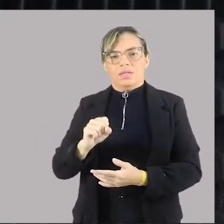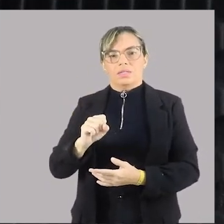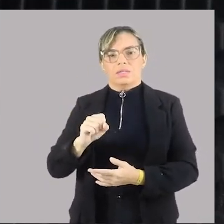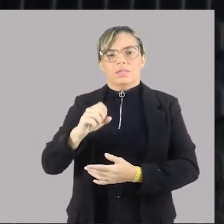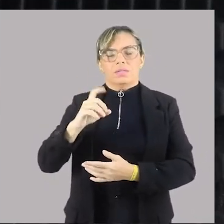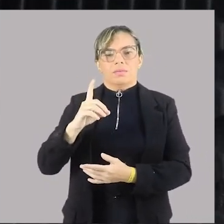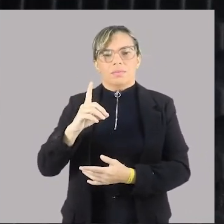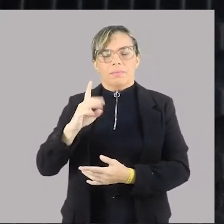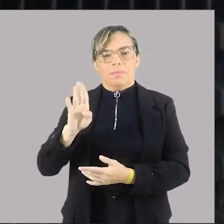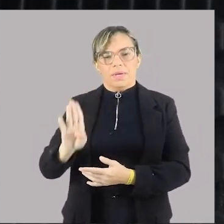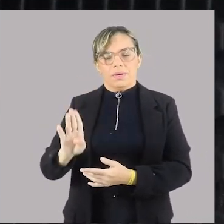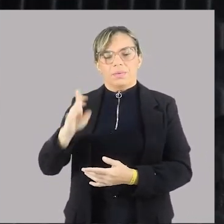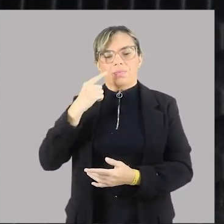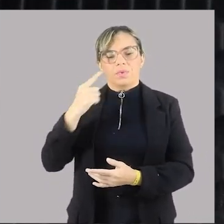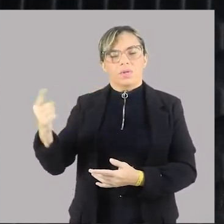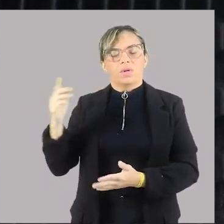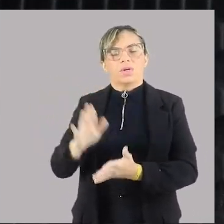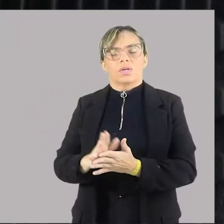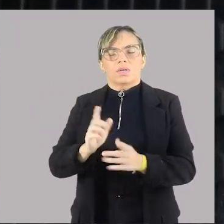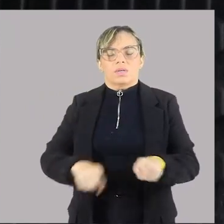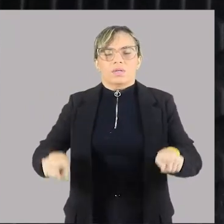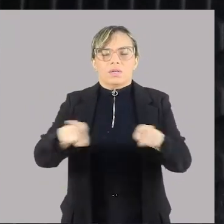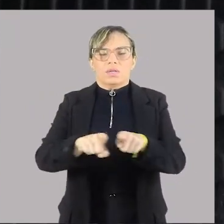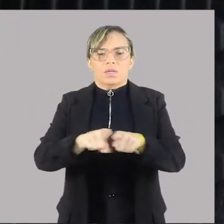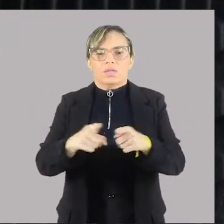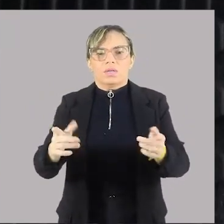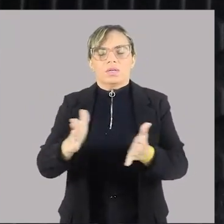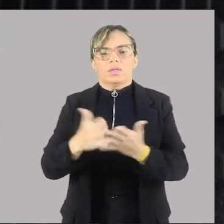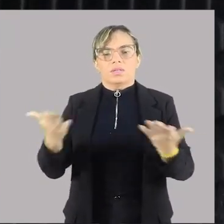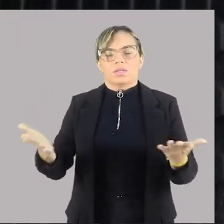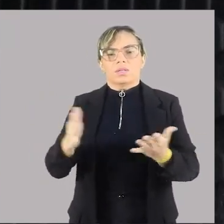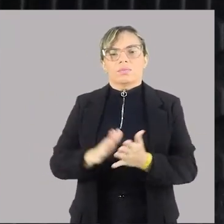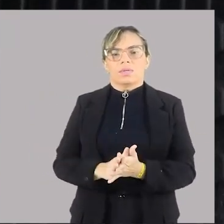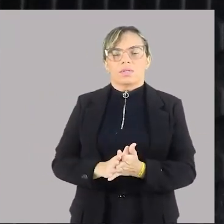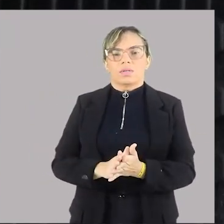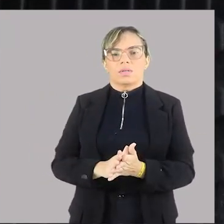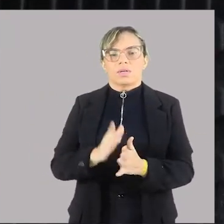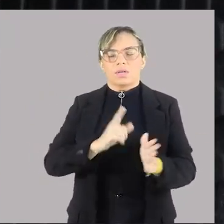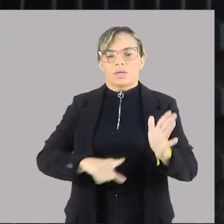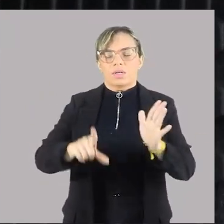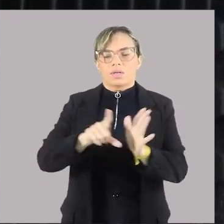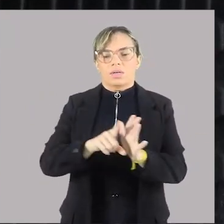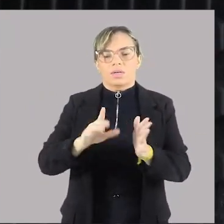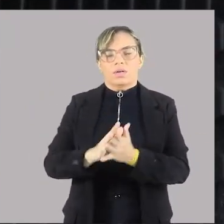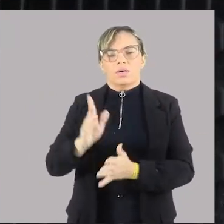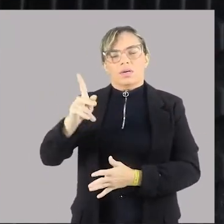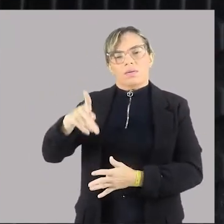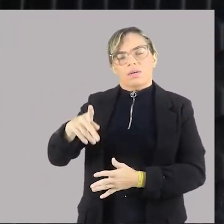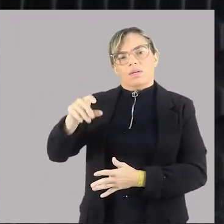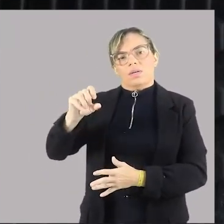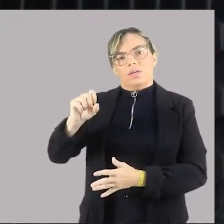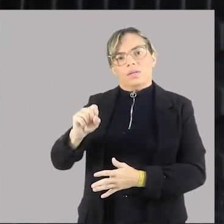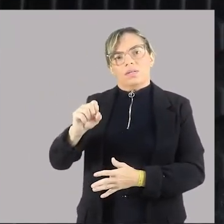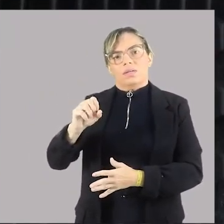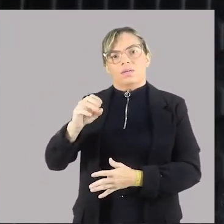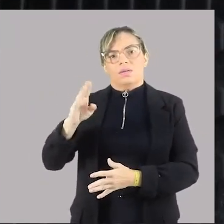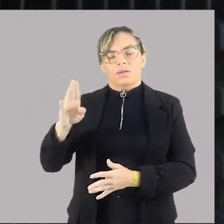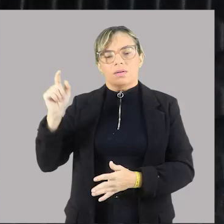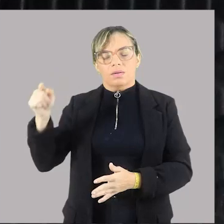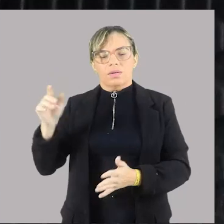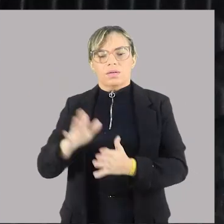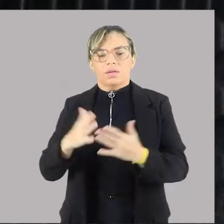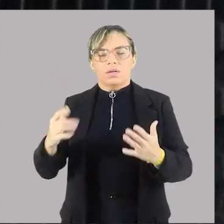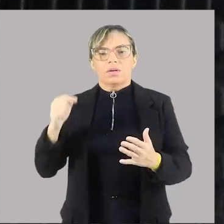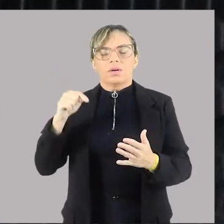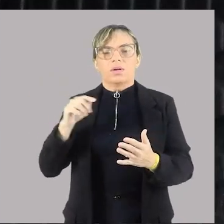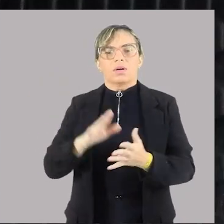criar. Ele tira da ilegalidade, inclusive, o PCB, o Partido Comunista Brasileiro. Vargas